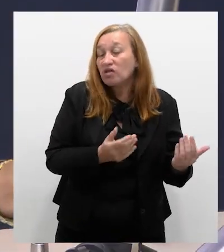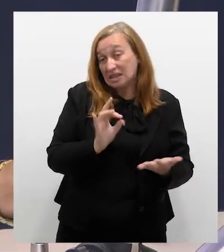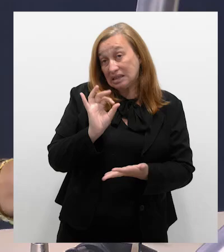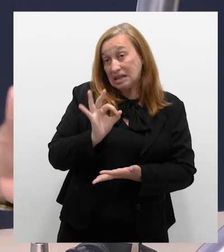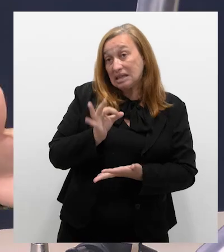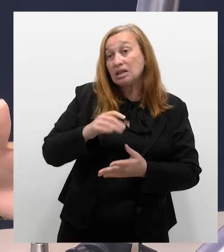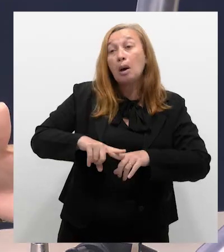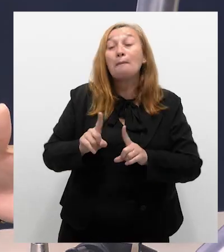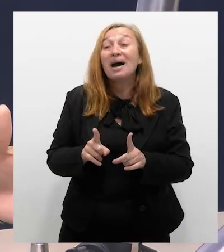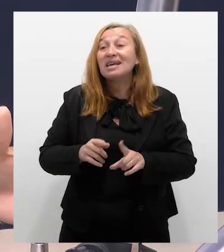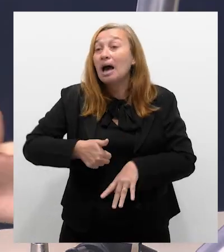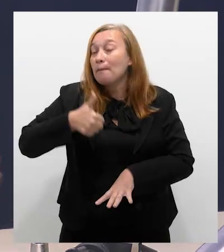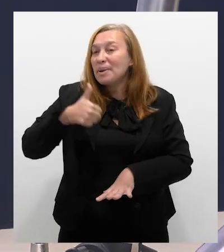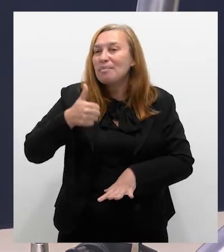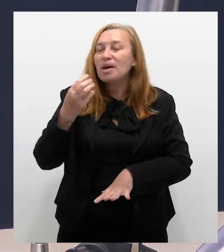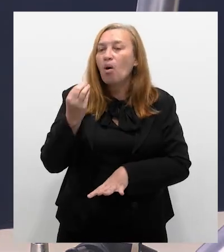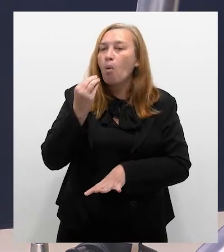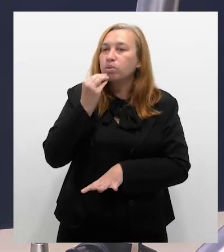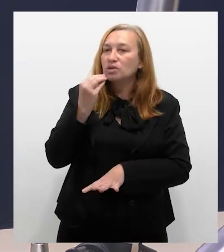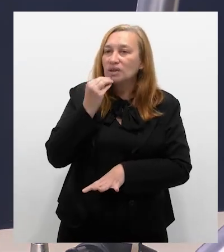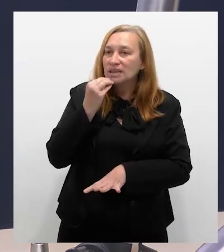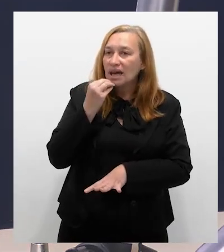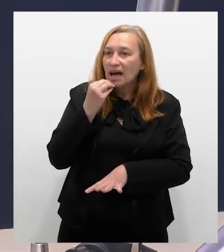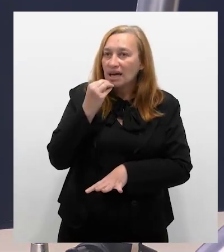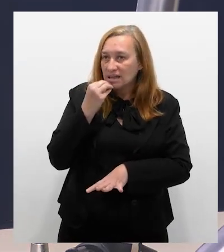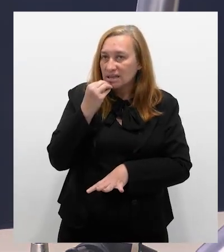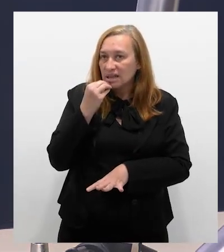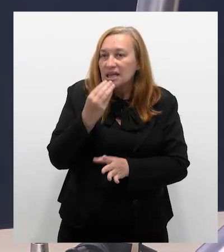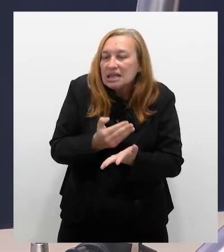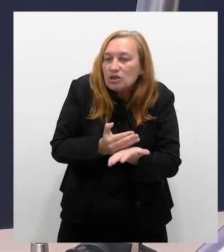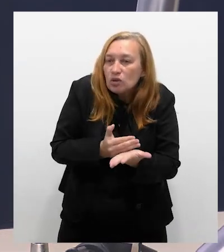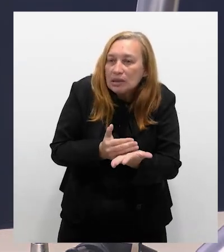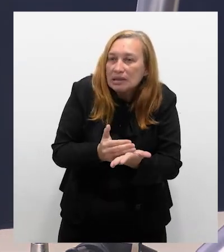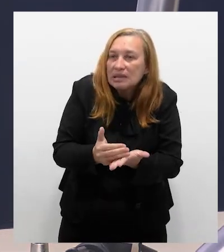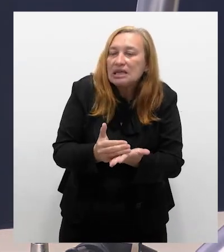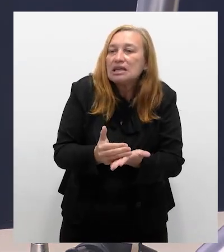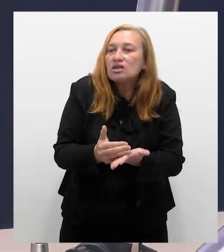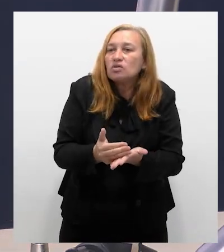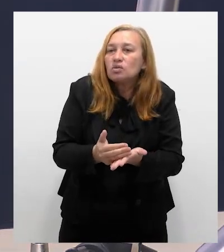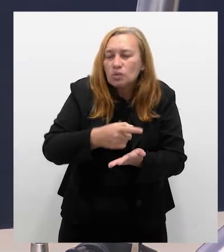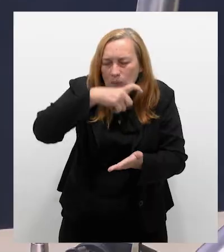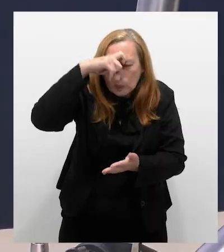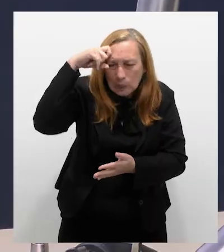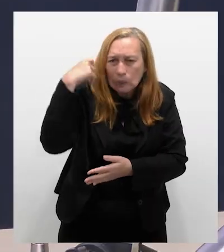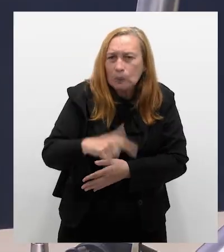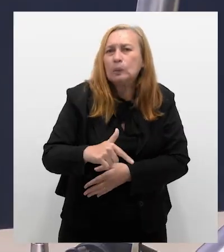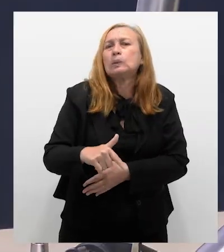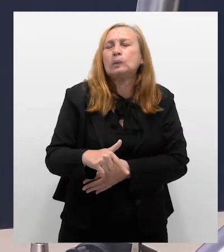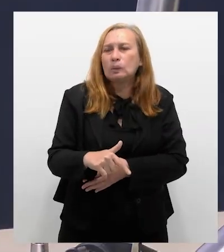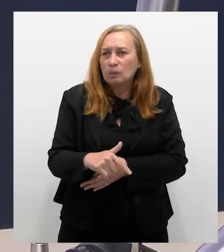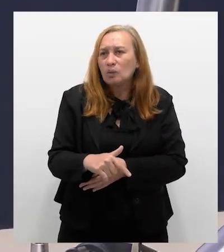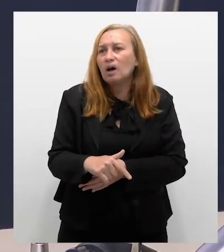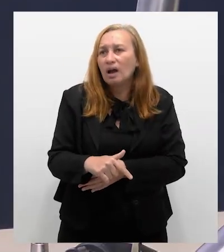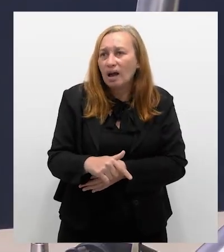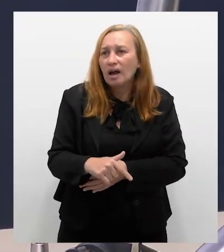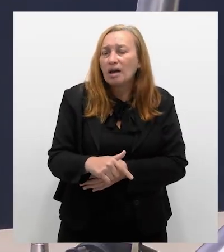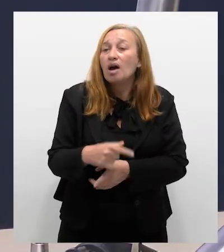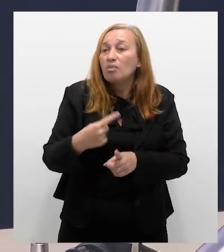tá certa. Só que a primeira oportunidade ela tem que ser aquela relação que você tem saúde para